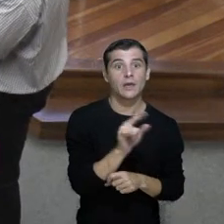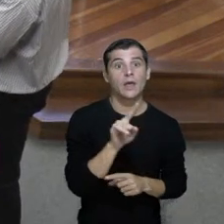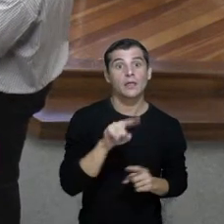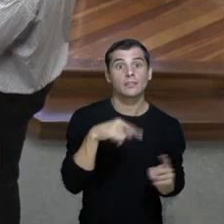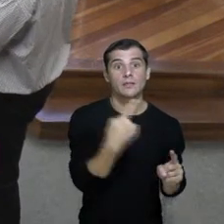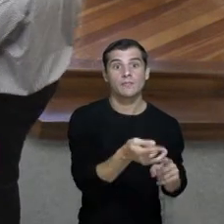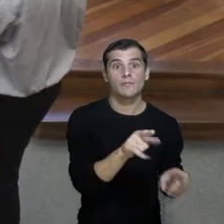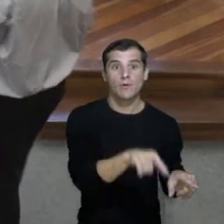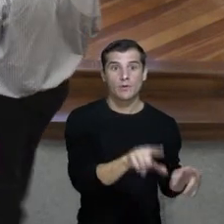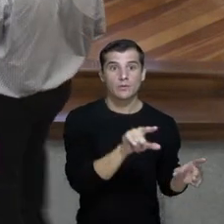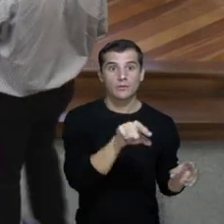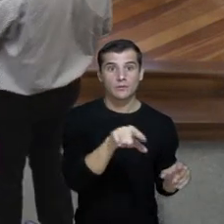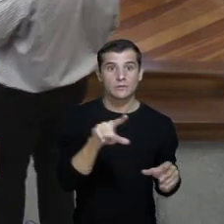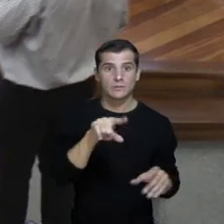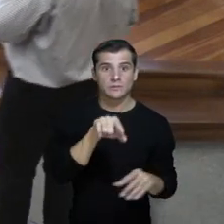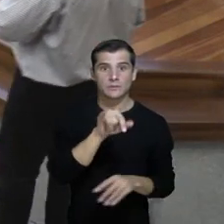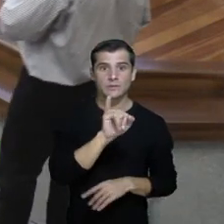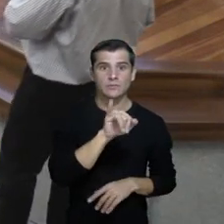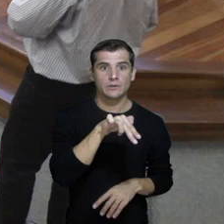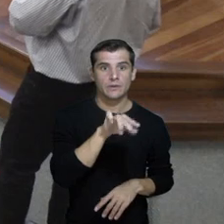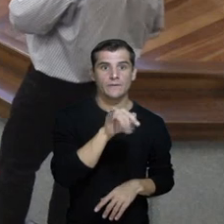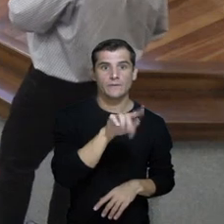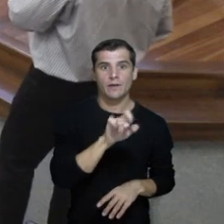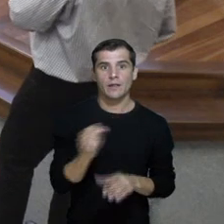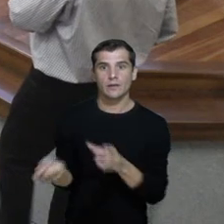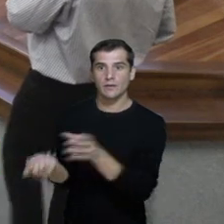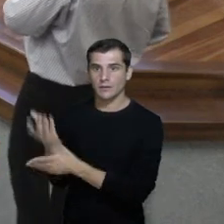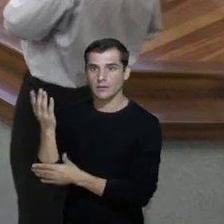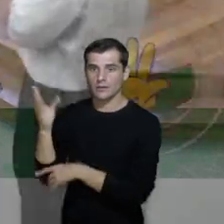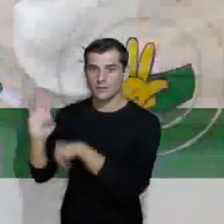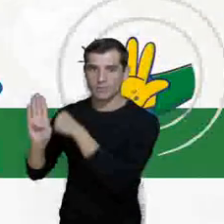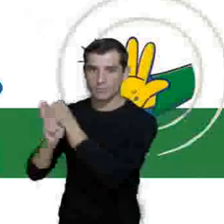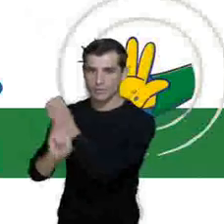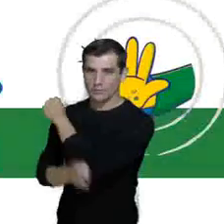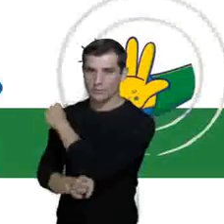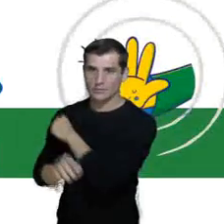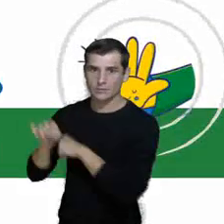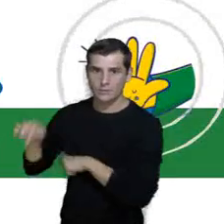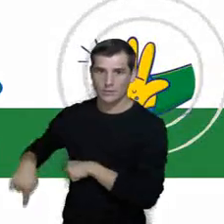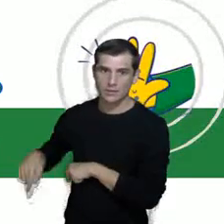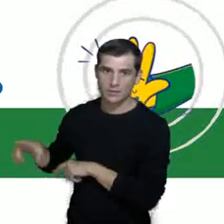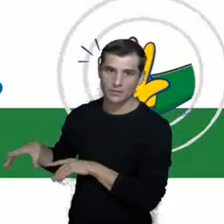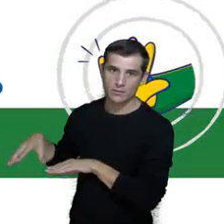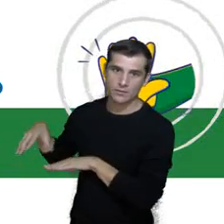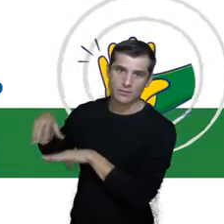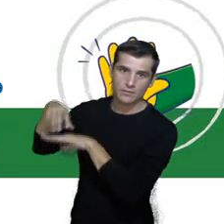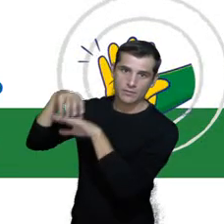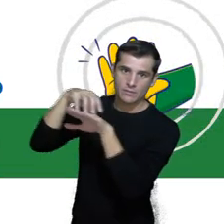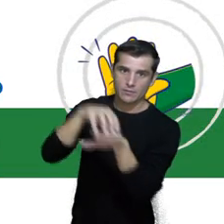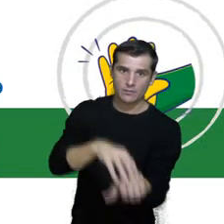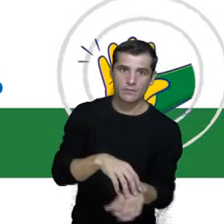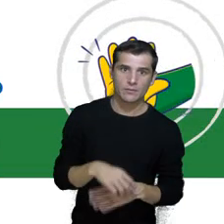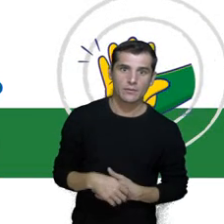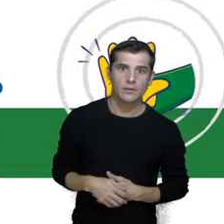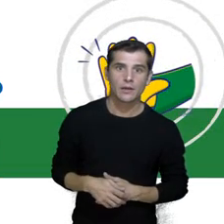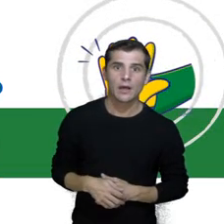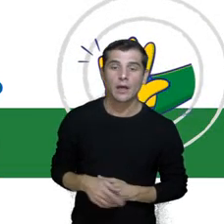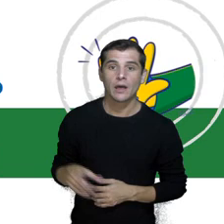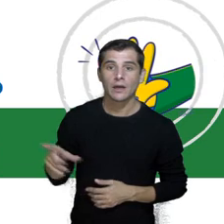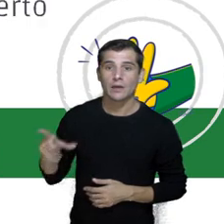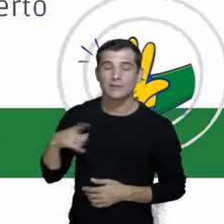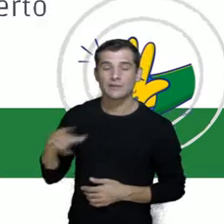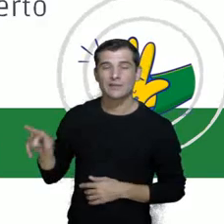a minha foi a última raiz mesmo que se formou lá só não dava para sufar no Atalaia porque eles jogavam pedra lá de cima do